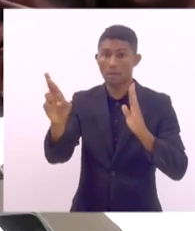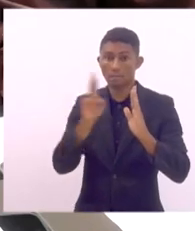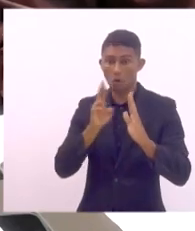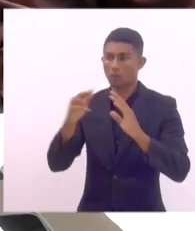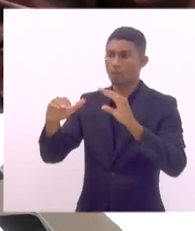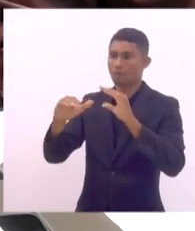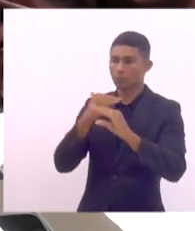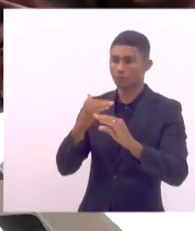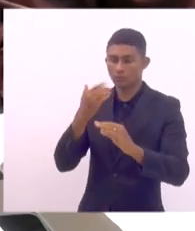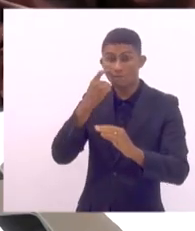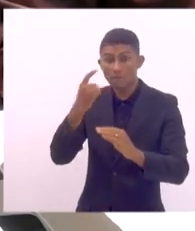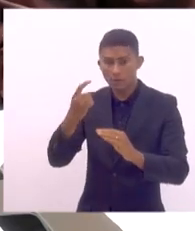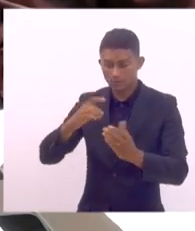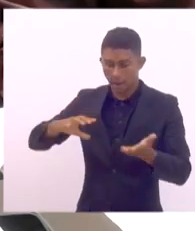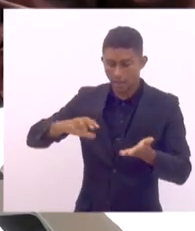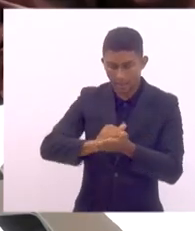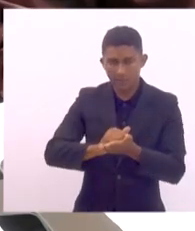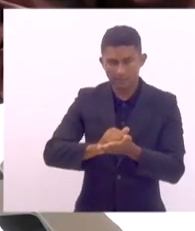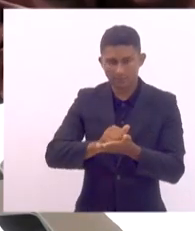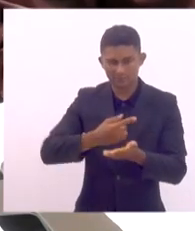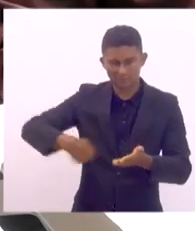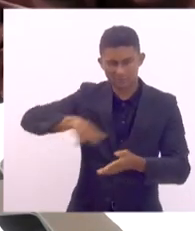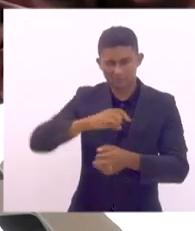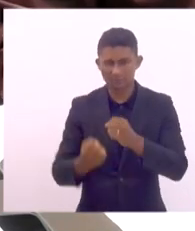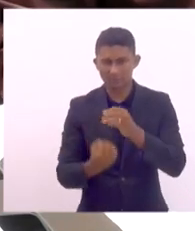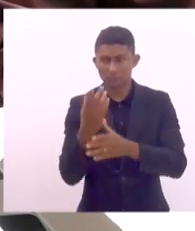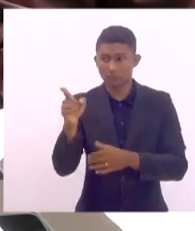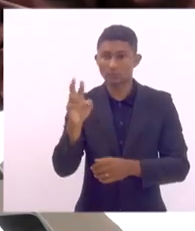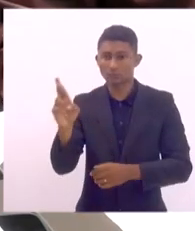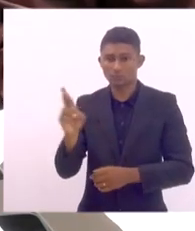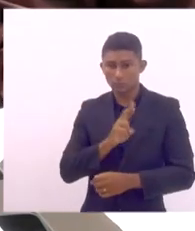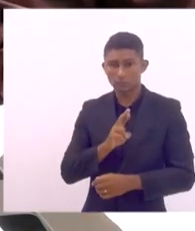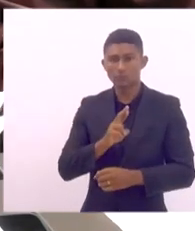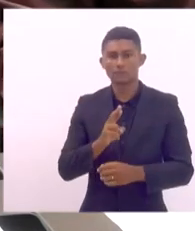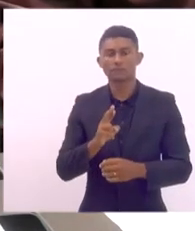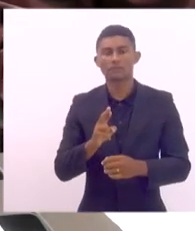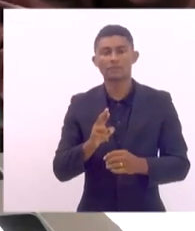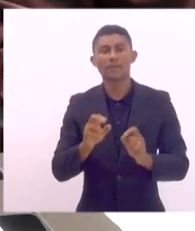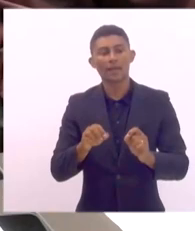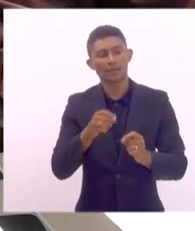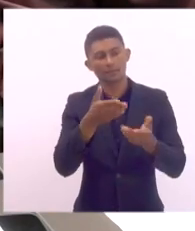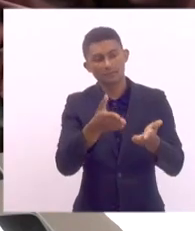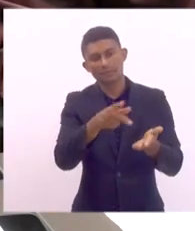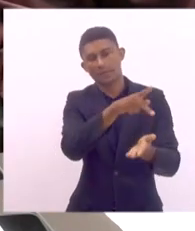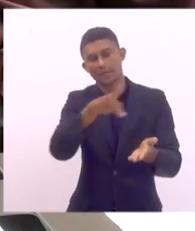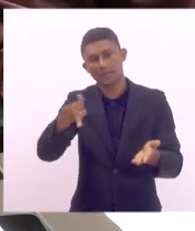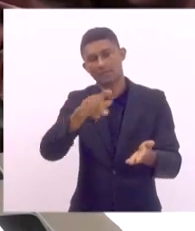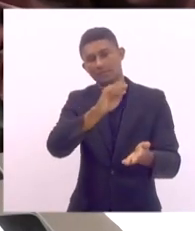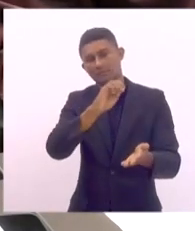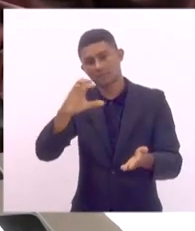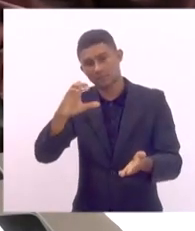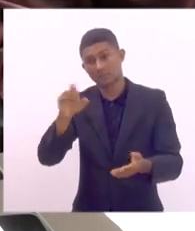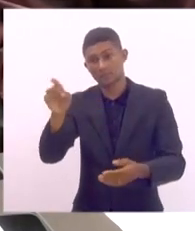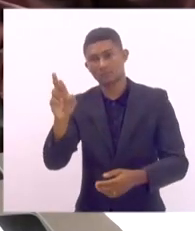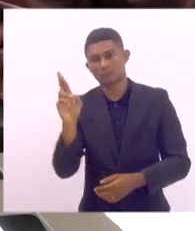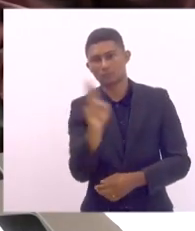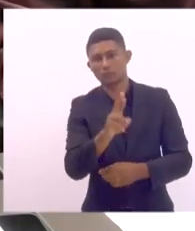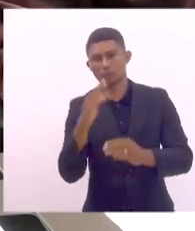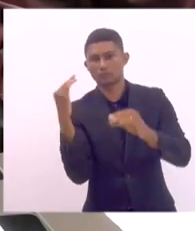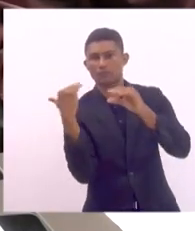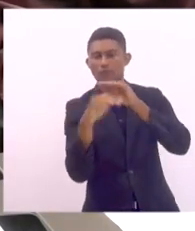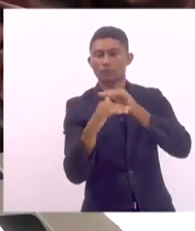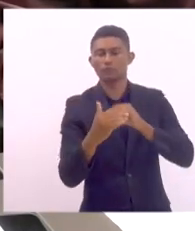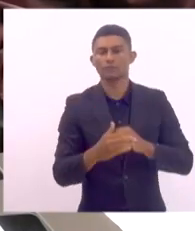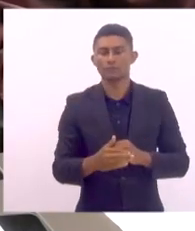ao nosso cadastro. Né? Respondeu a quem? Ao presidente da Assembleia, André Siciliano, dizendo que